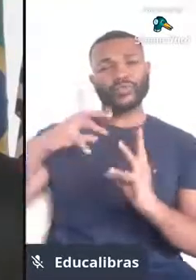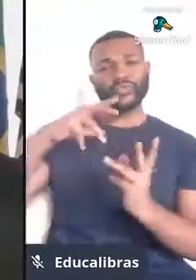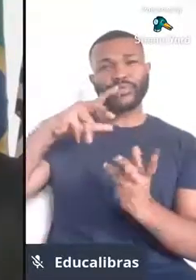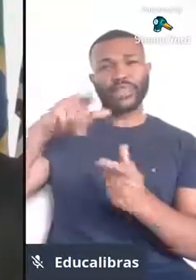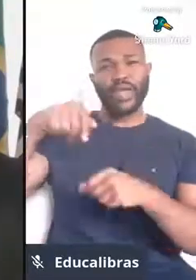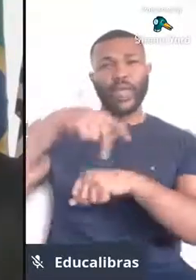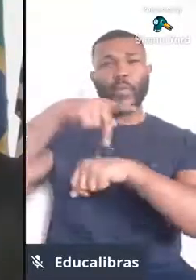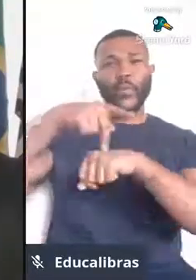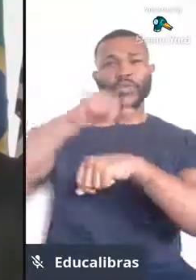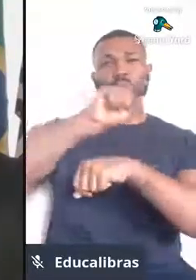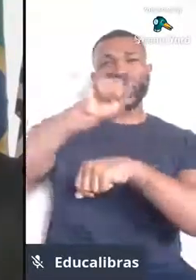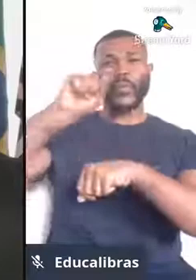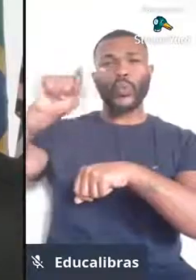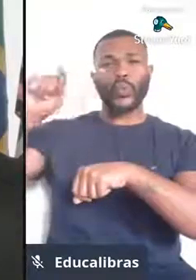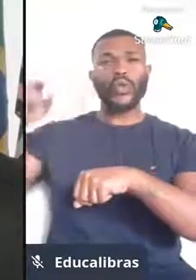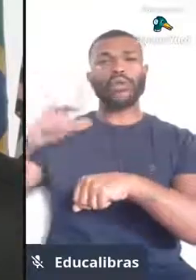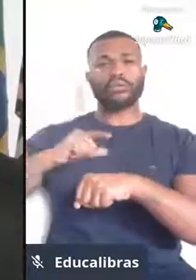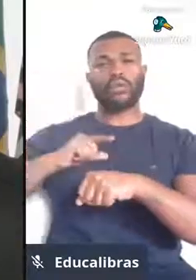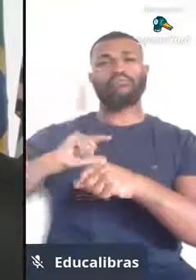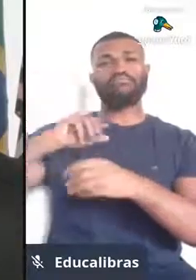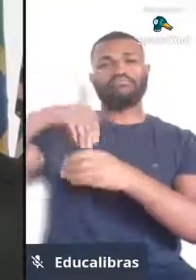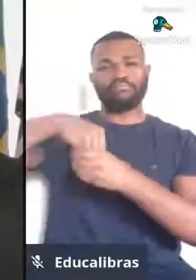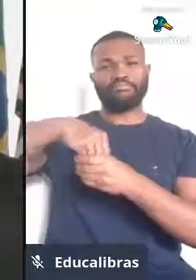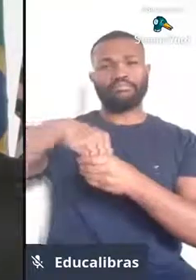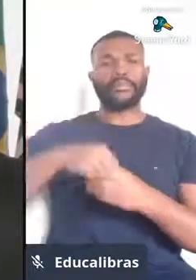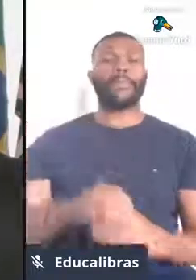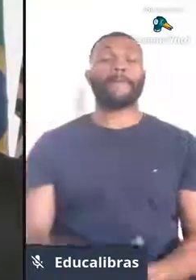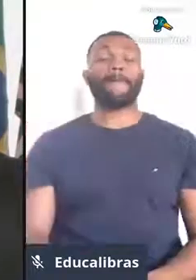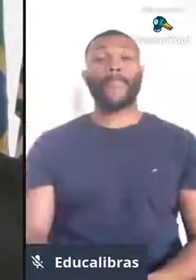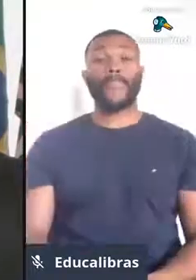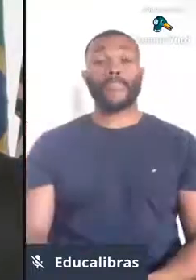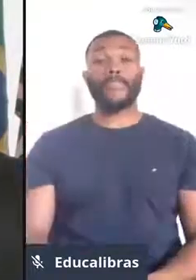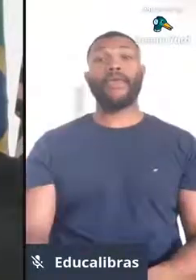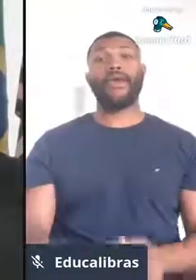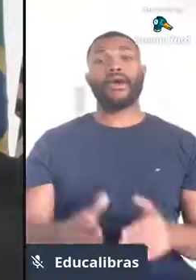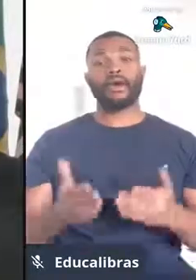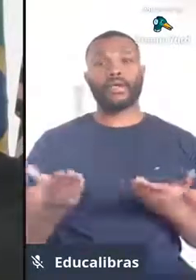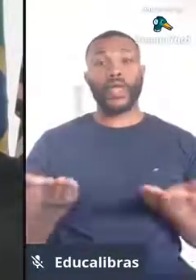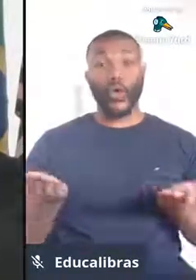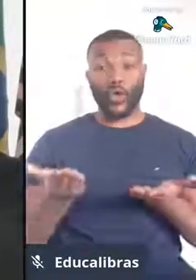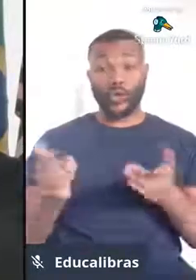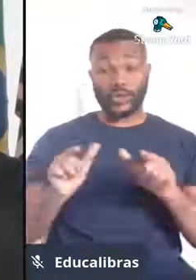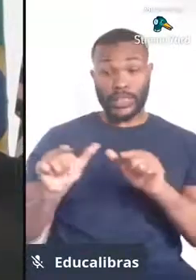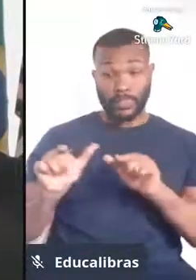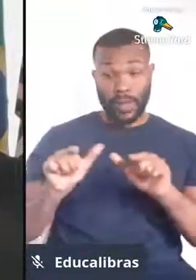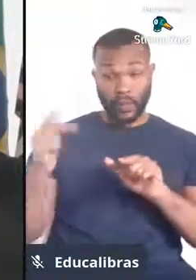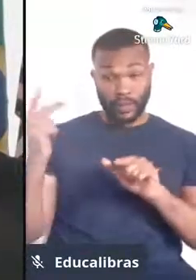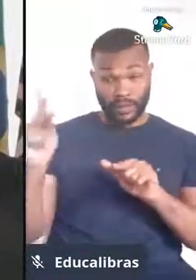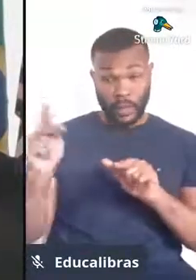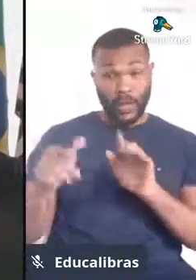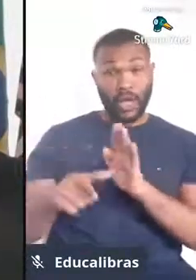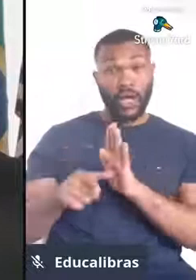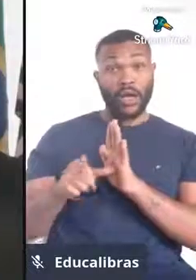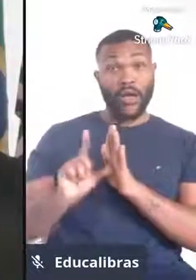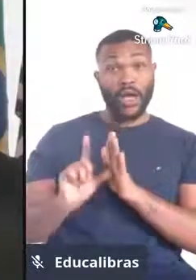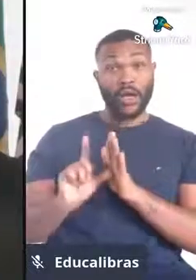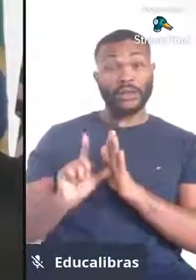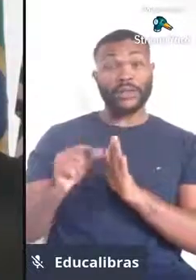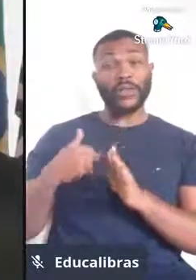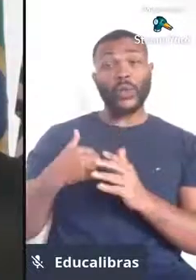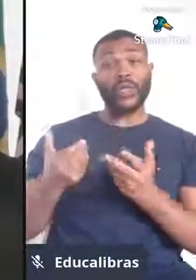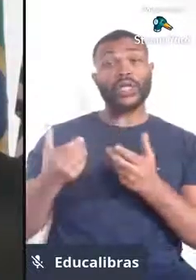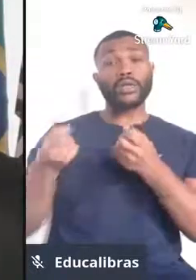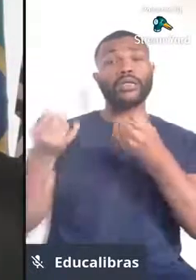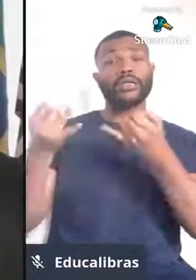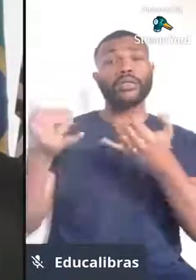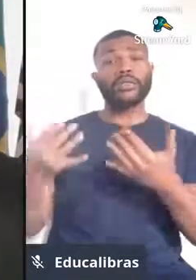Você está envolvido em várias coisas. Mas antes da gente chegar no que você está fazendo hoje, eu queria que você contasse um pouco, né, quem